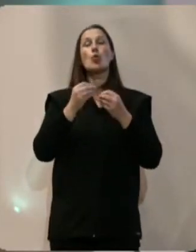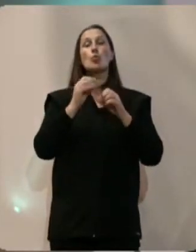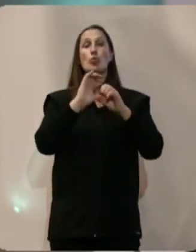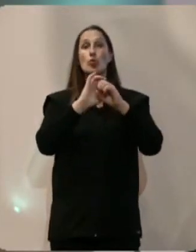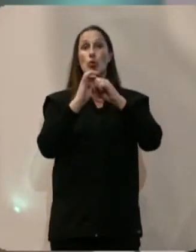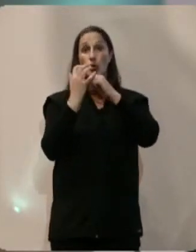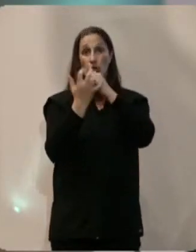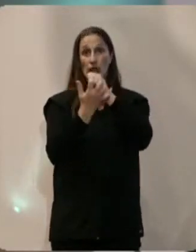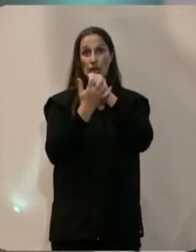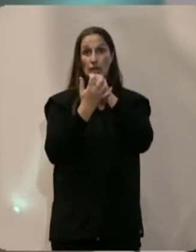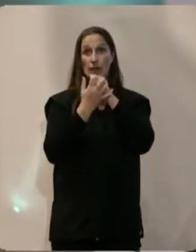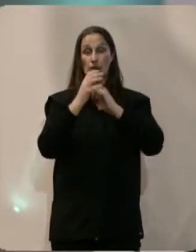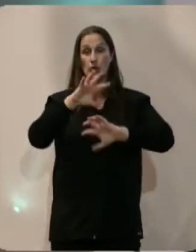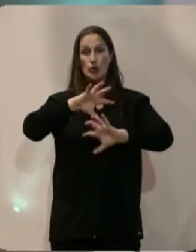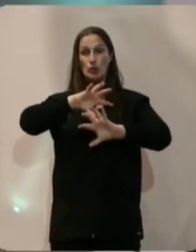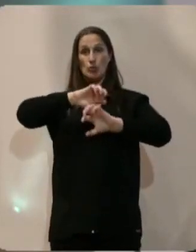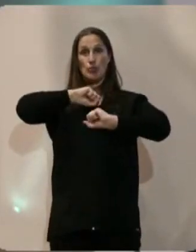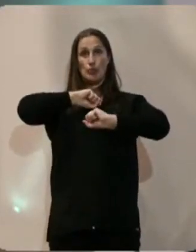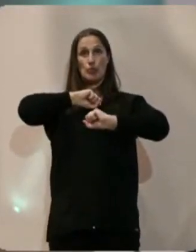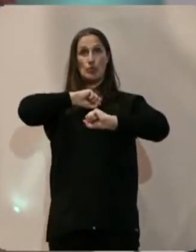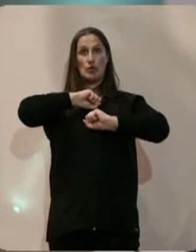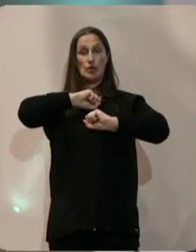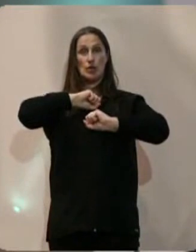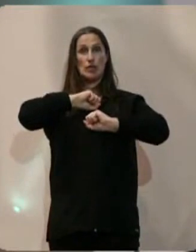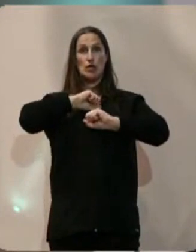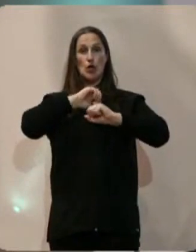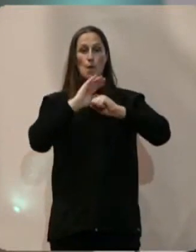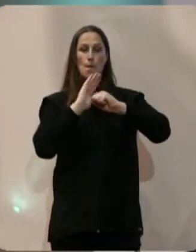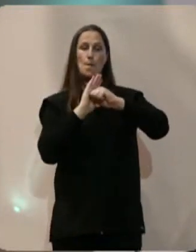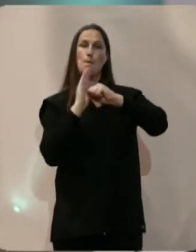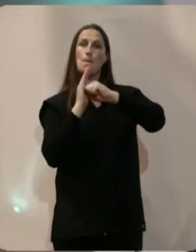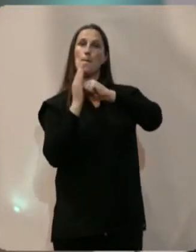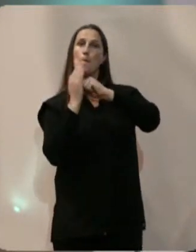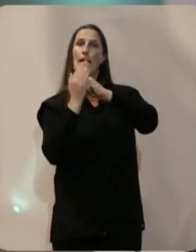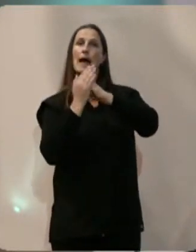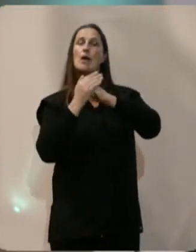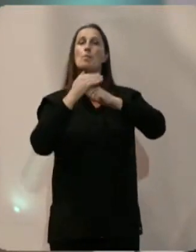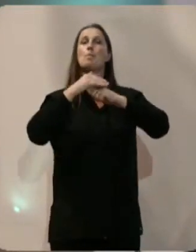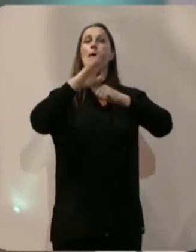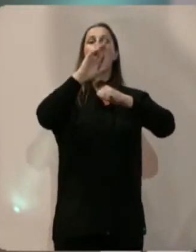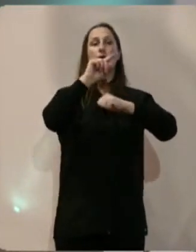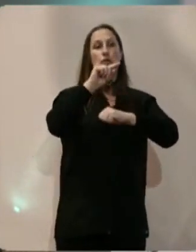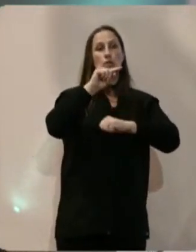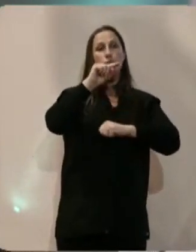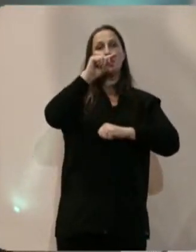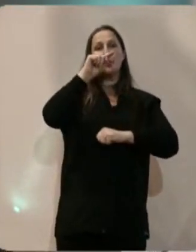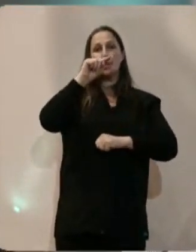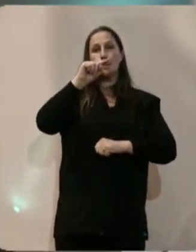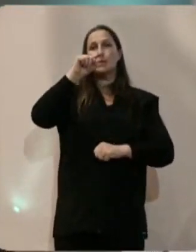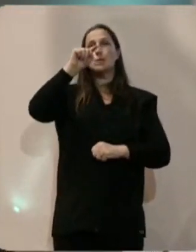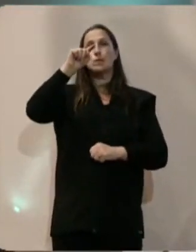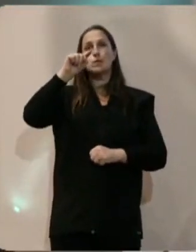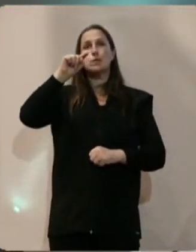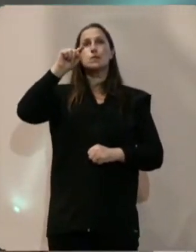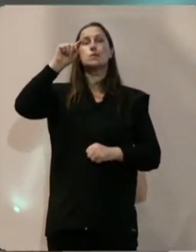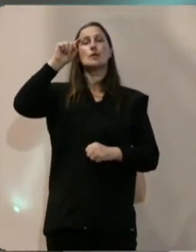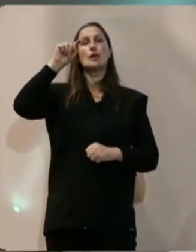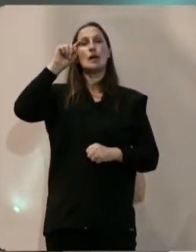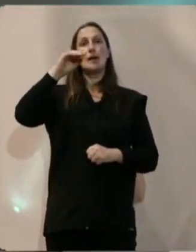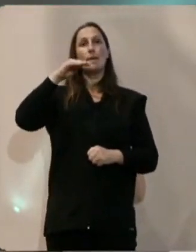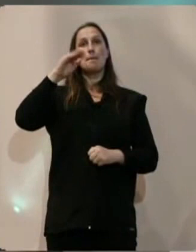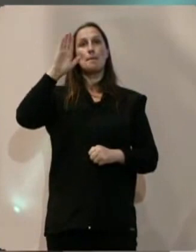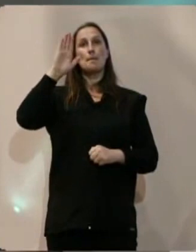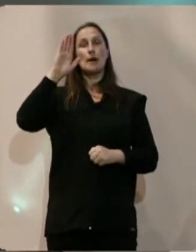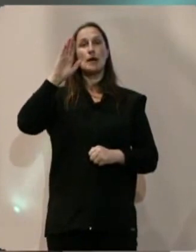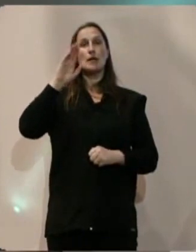Covid-19 aqui em Curitiba. Então você pode ver os bairros que estão mais afetados, menos afetados. Eu não sei,